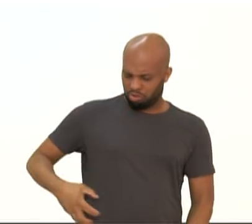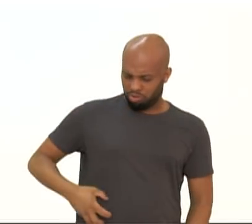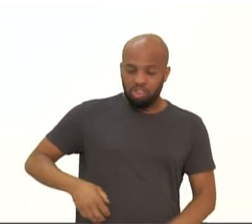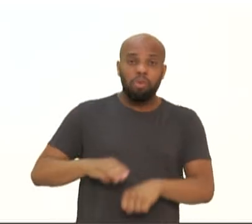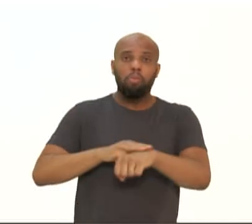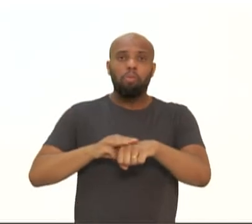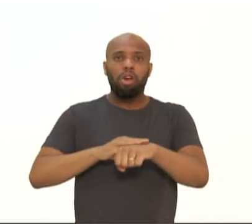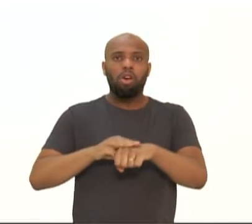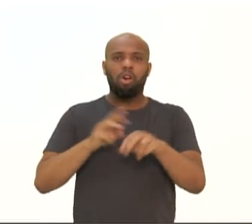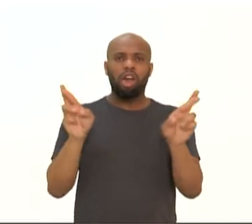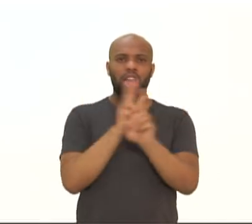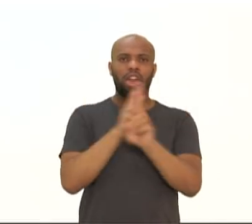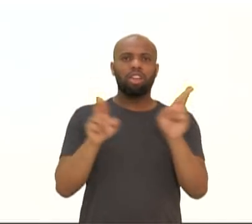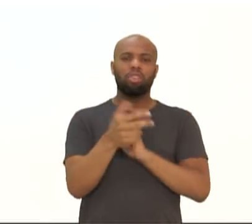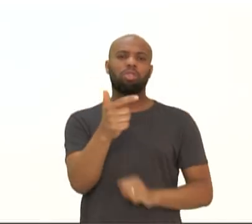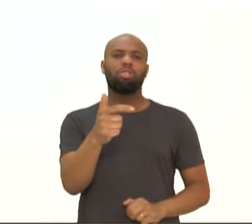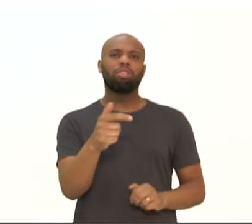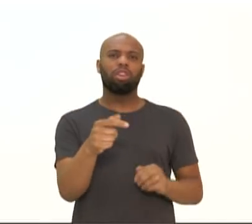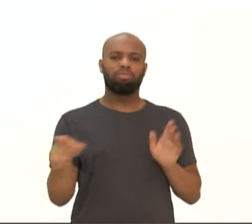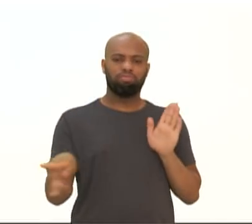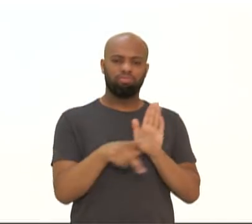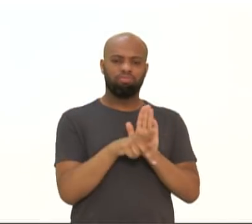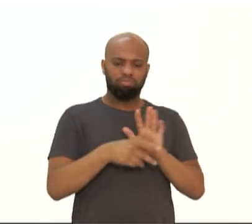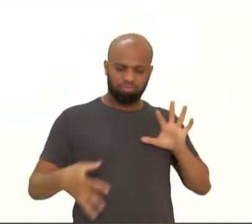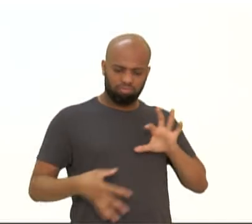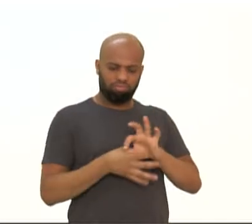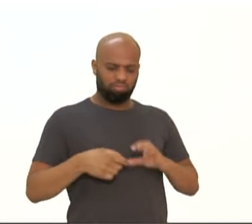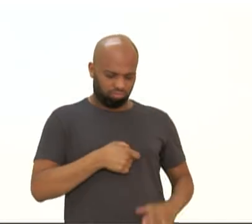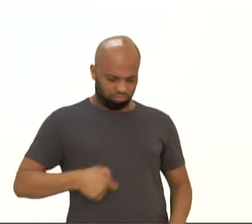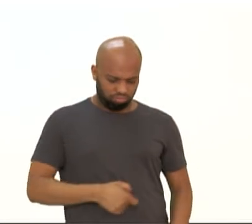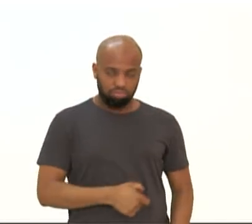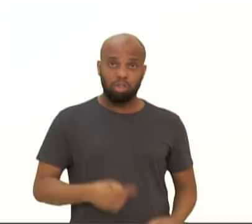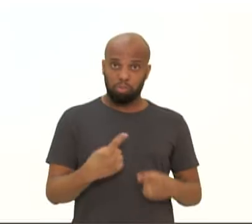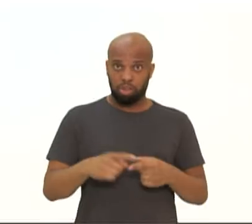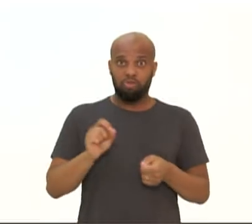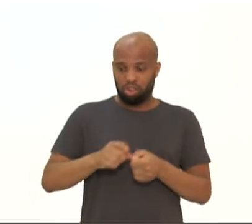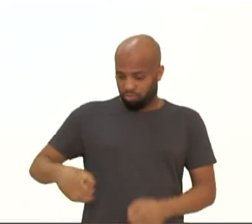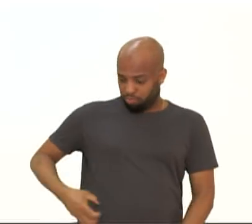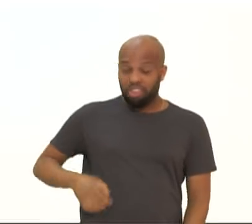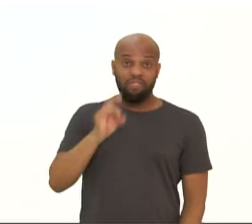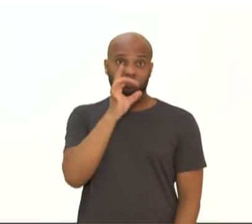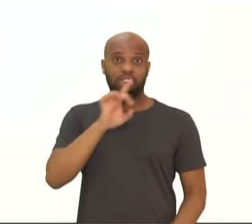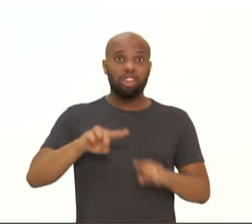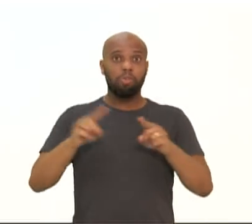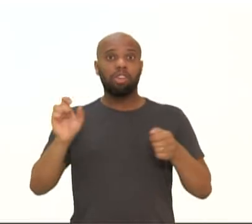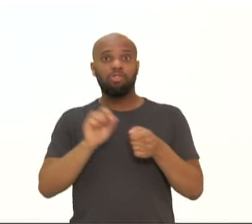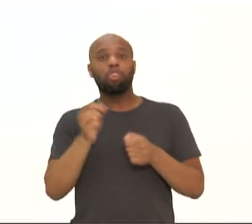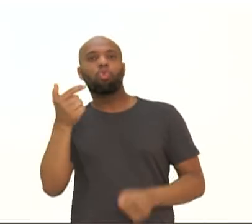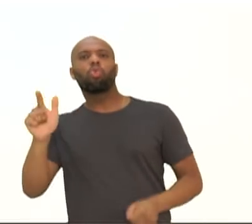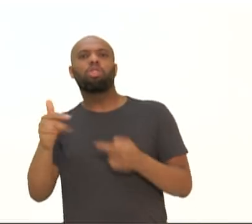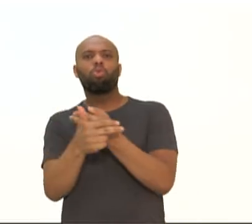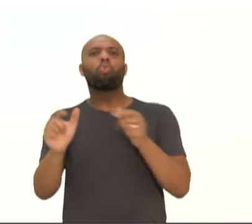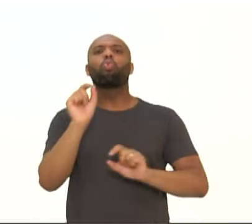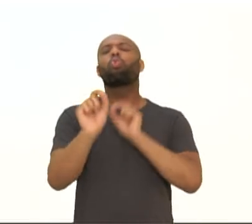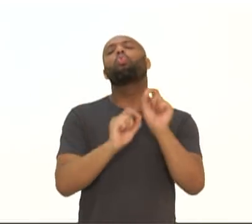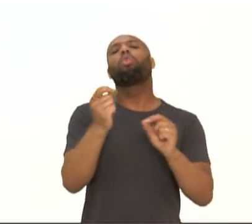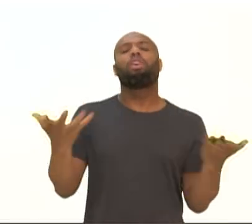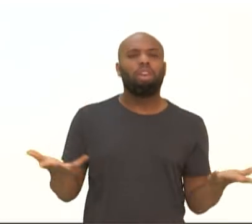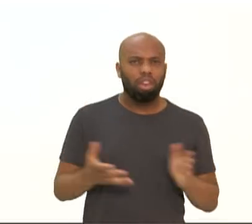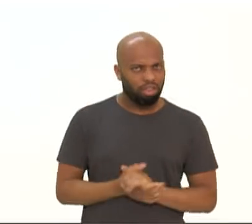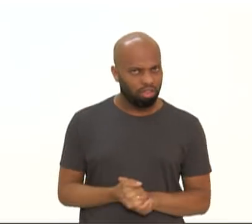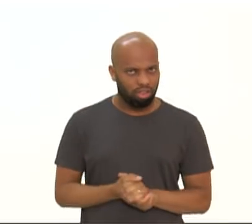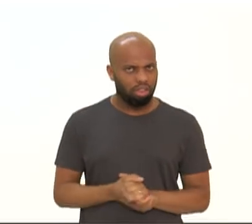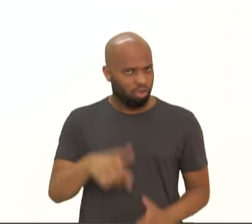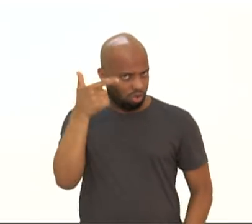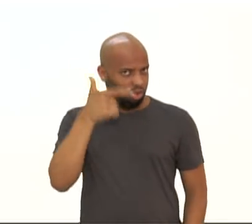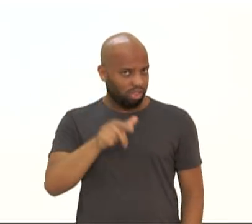estão relacionadas ao sistema digestório? Então, além dele produzir a bile, que outras funções ele tem que nós comentamos durante essa aula?